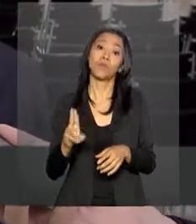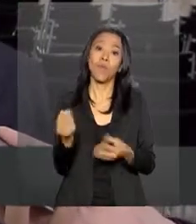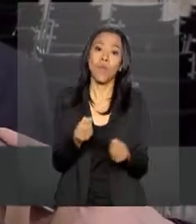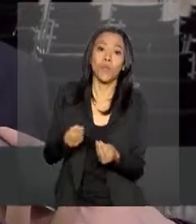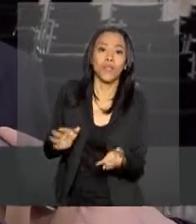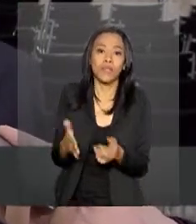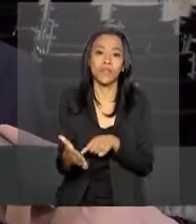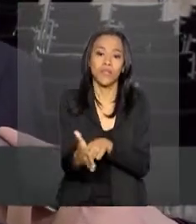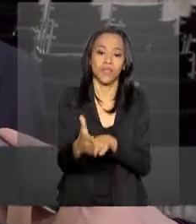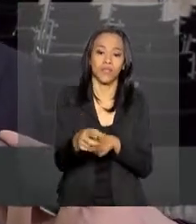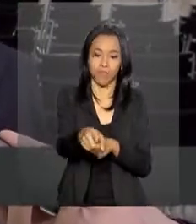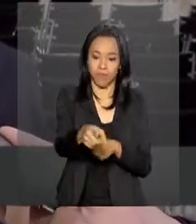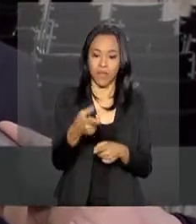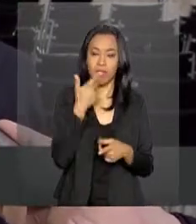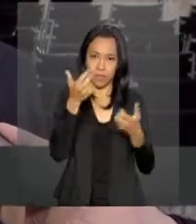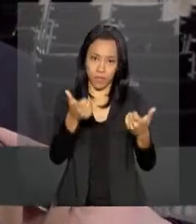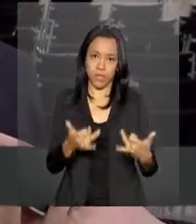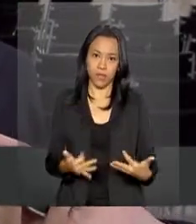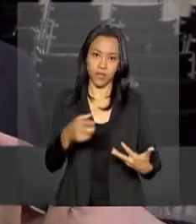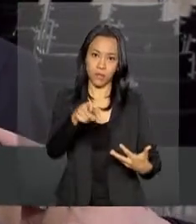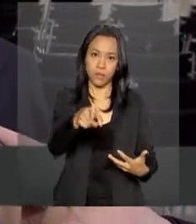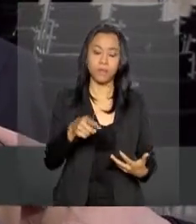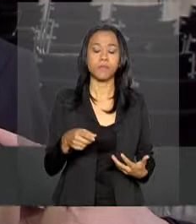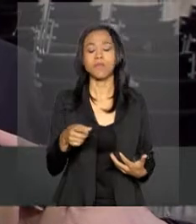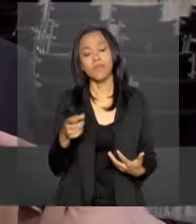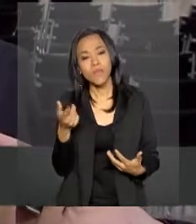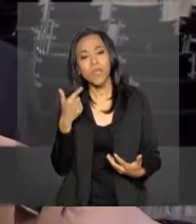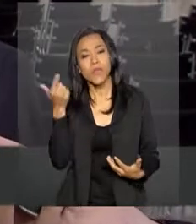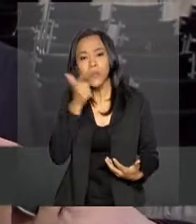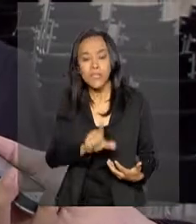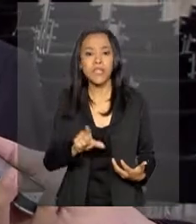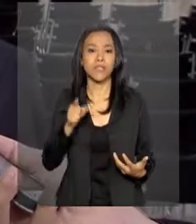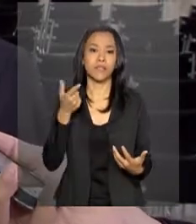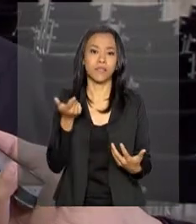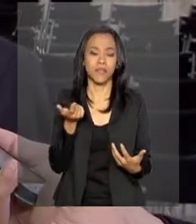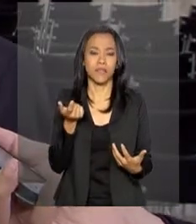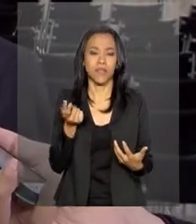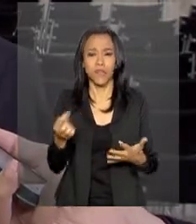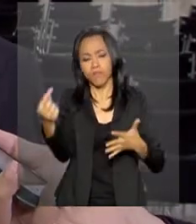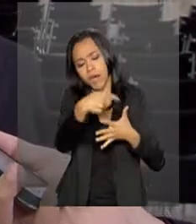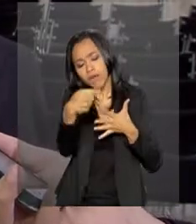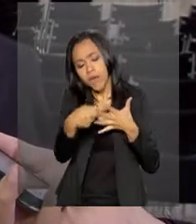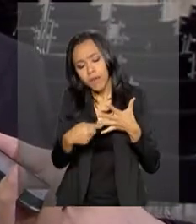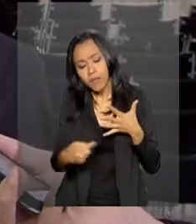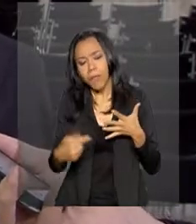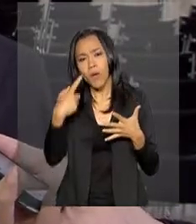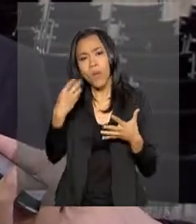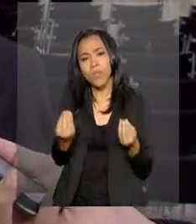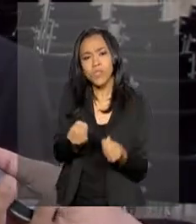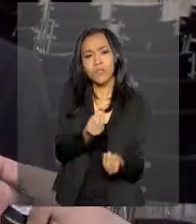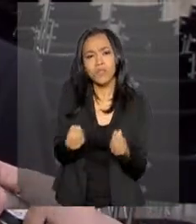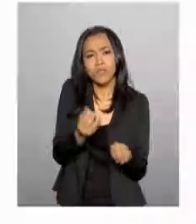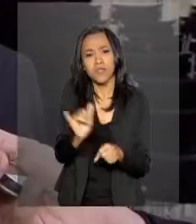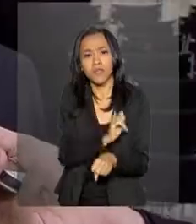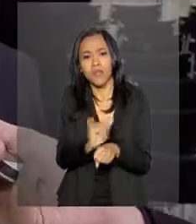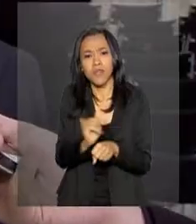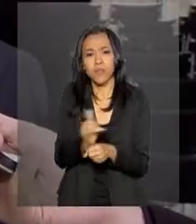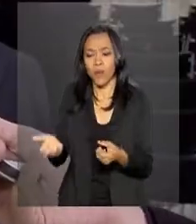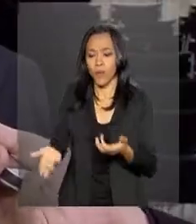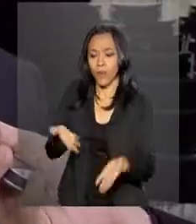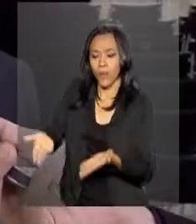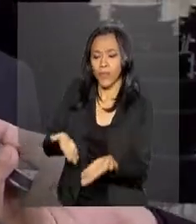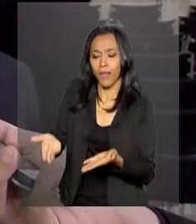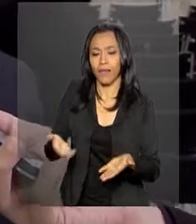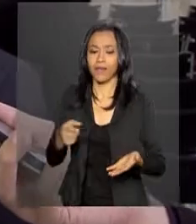perspectiva ampla, que conseguisse captar esses benefícios que o manejo vem gerando nessa região. É uma